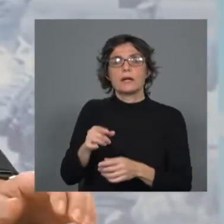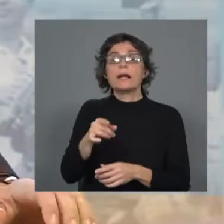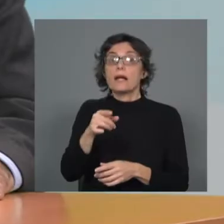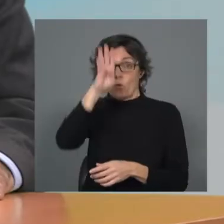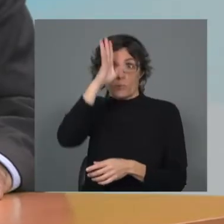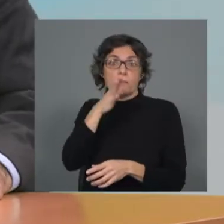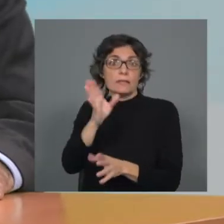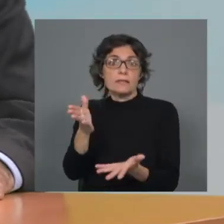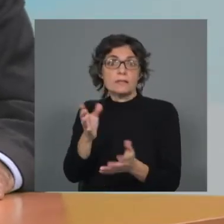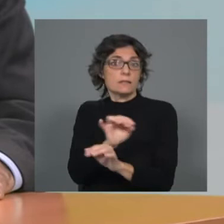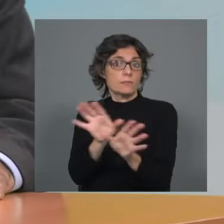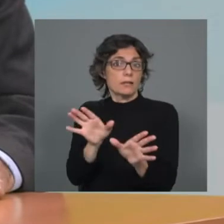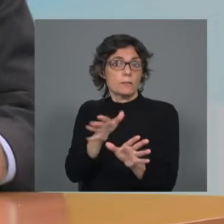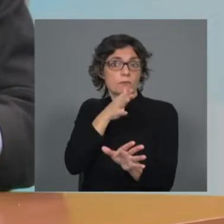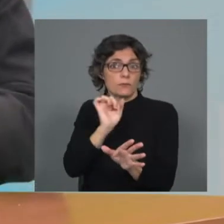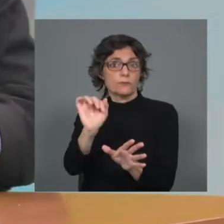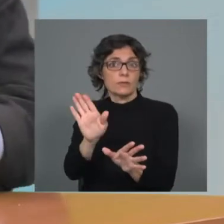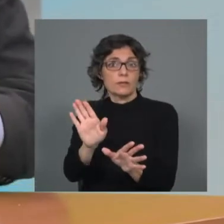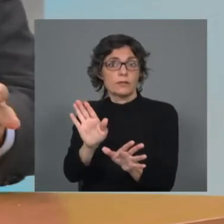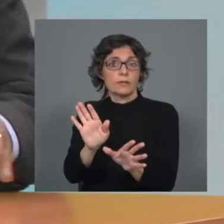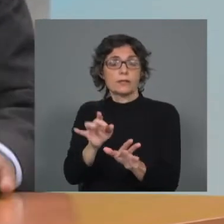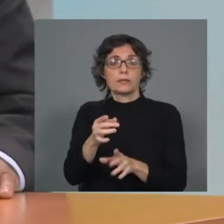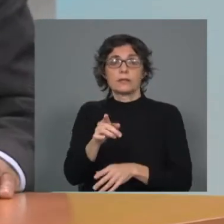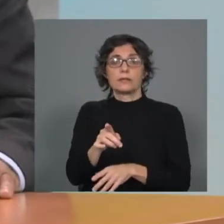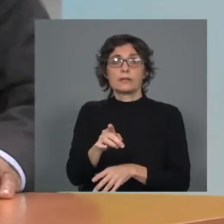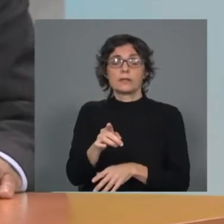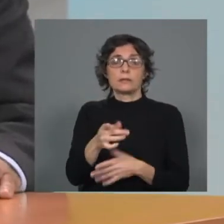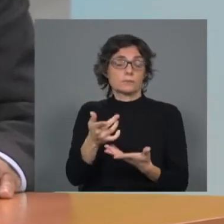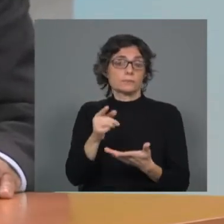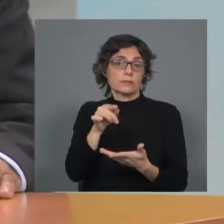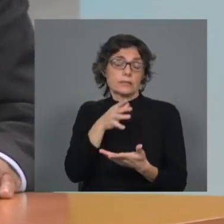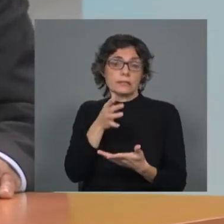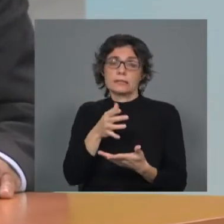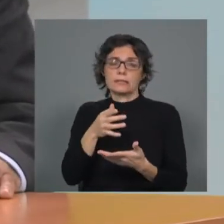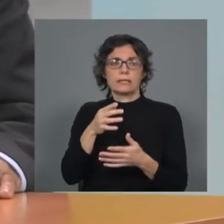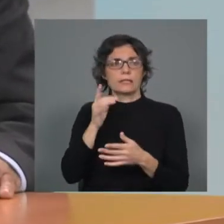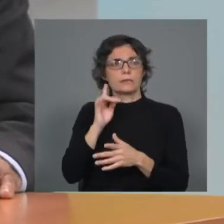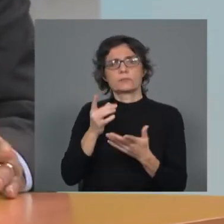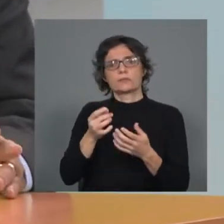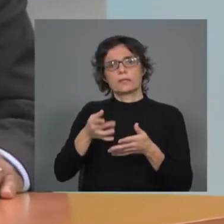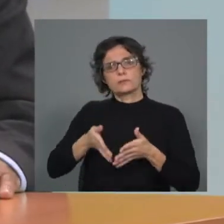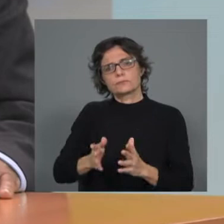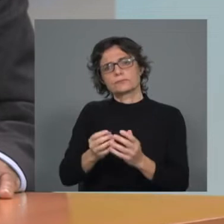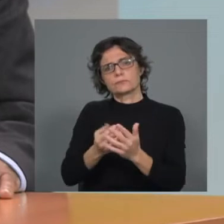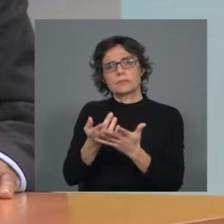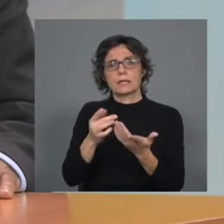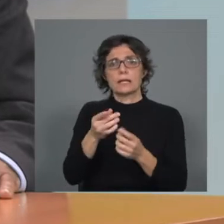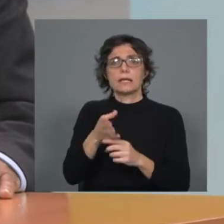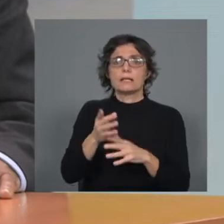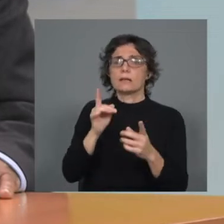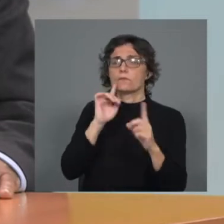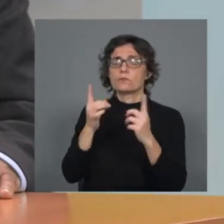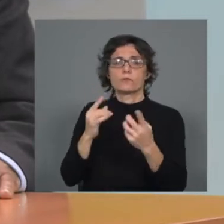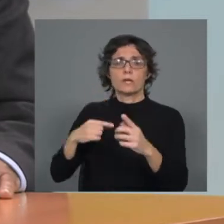se adianta na sua mensagem, como um dos fatores que contribui para construir uma paz duradoura, que é o diálogo entre